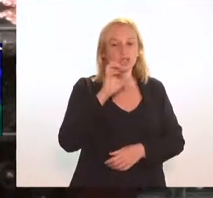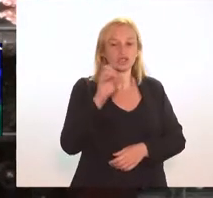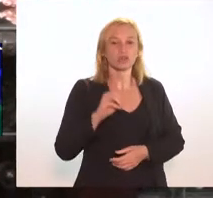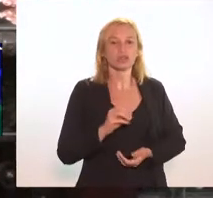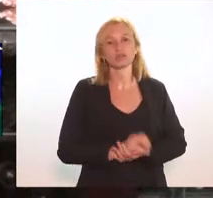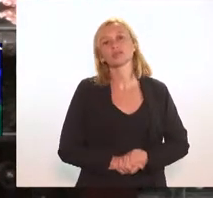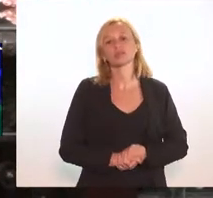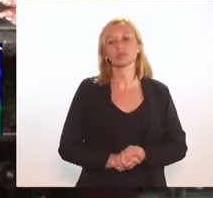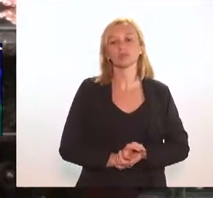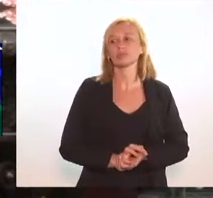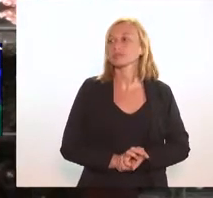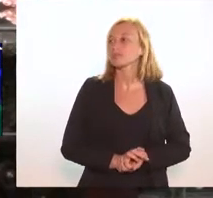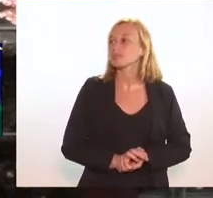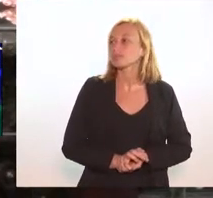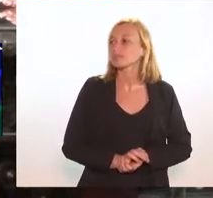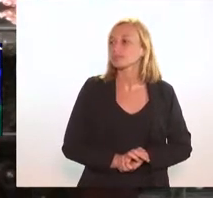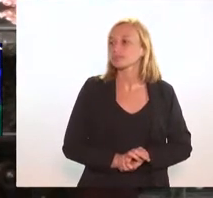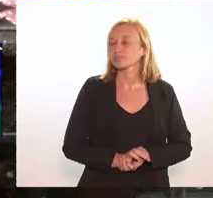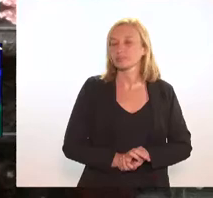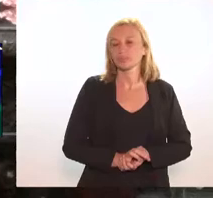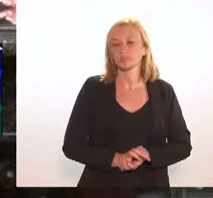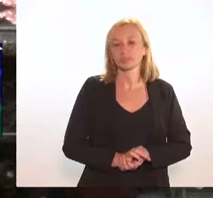Lins.